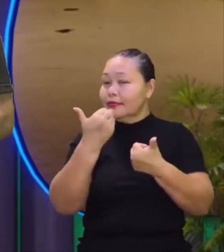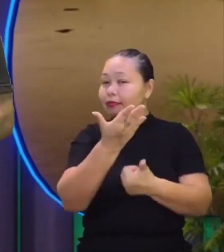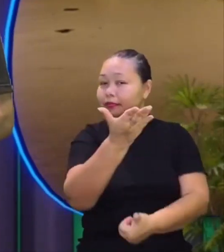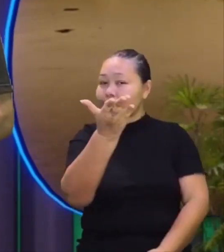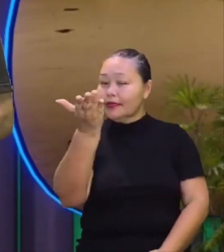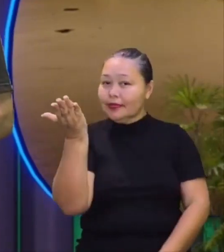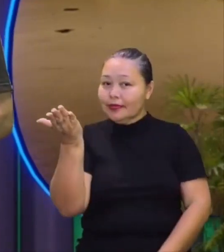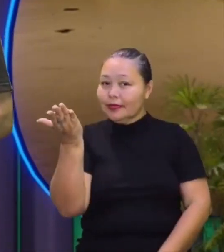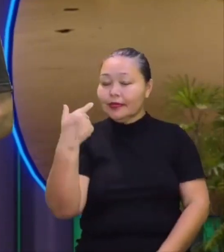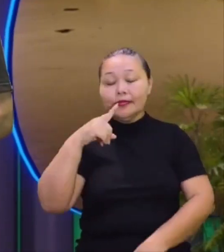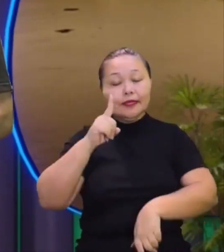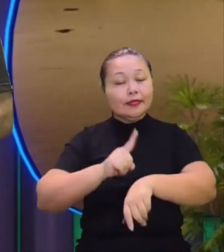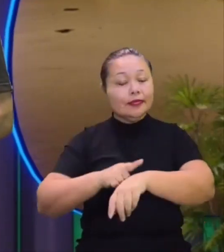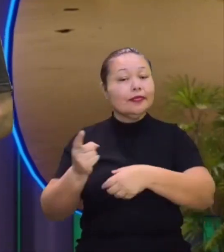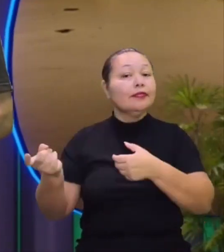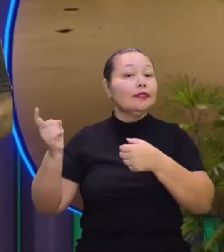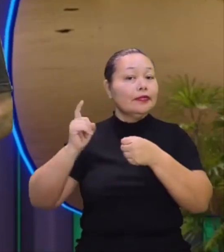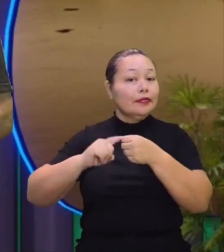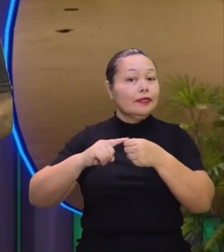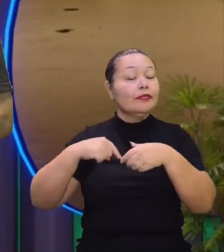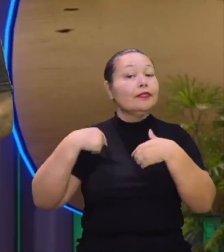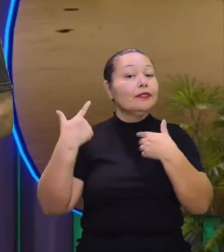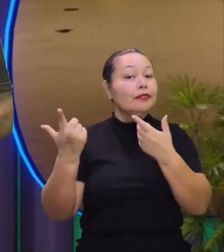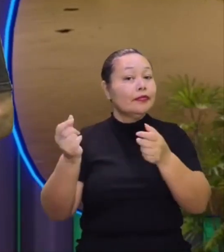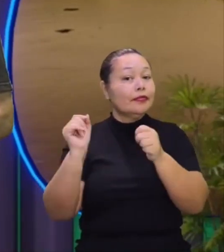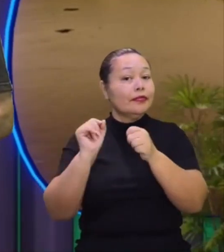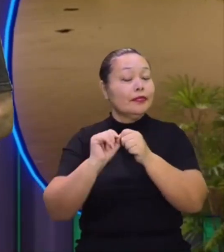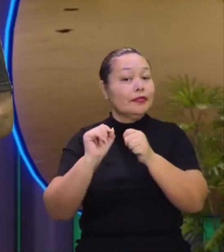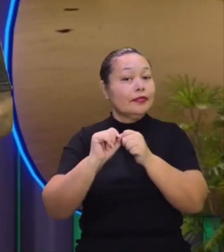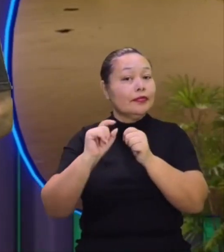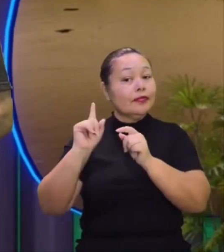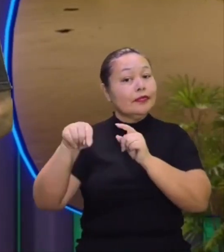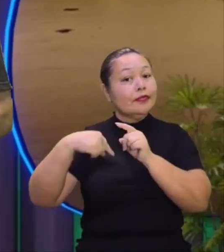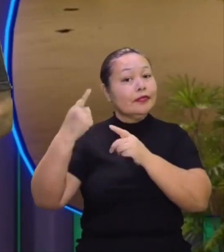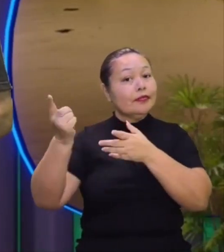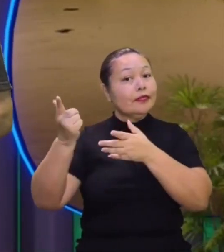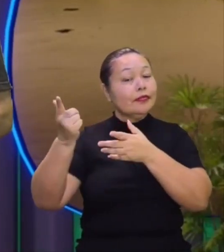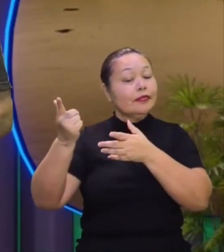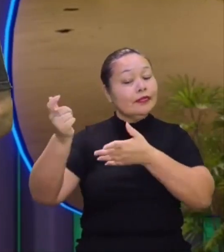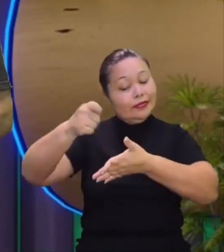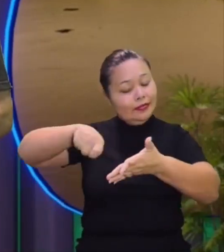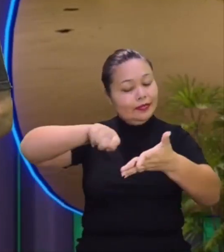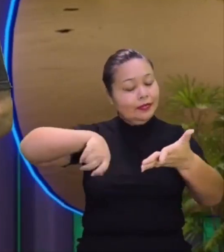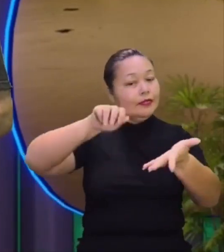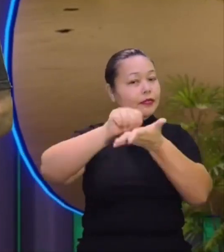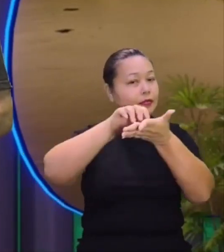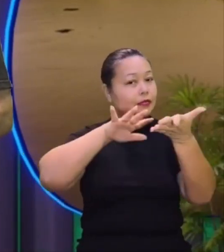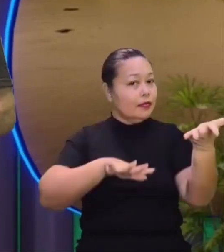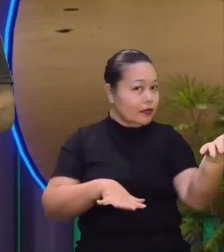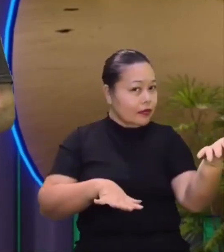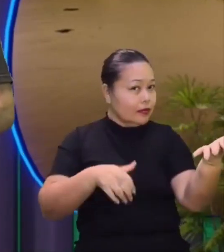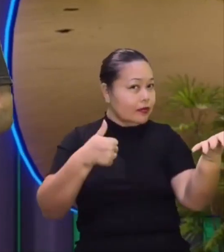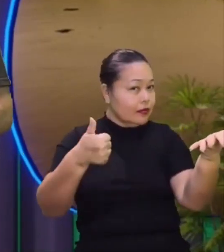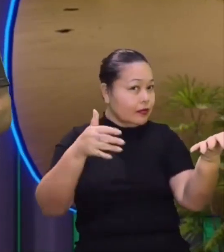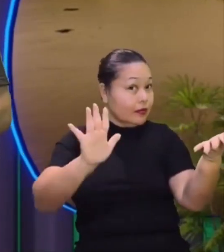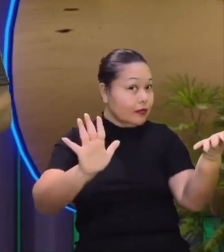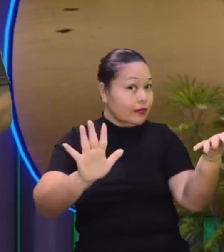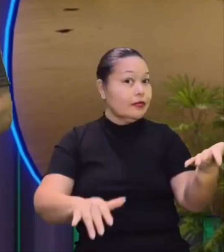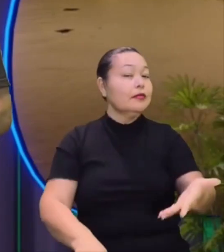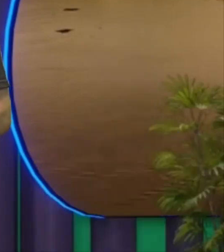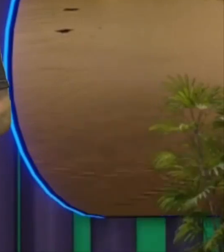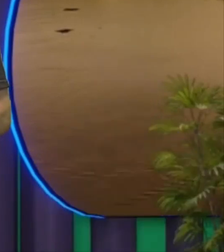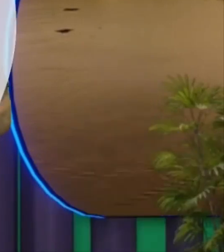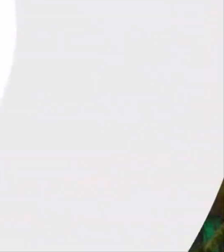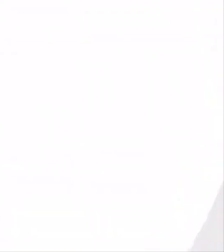Agora é com vocês. Daqui a pouquinho a gente volta para a gente fazer a nossa correção da atividade. Valeu. Tchau.